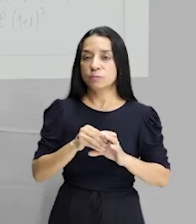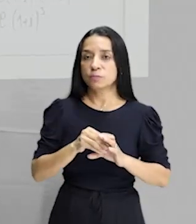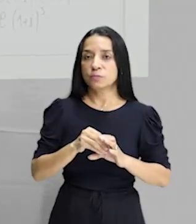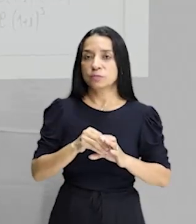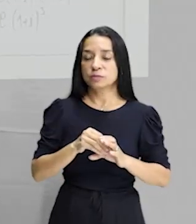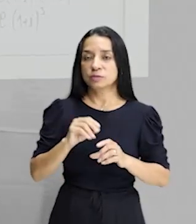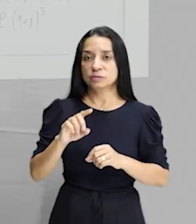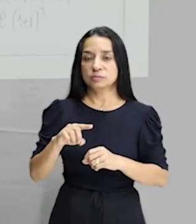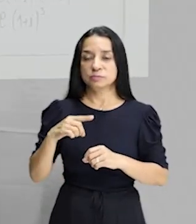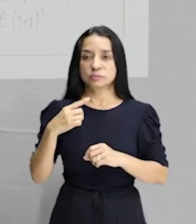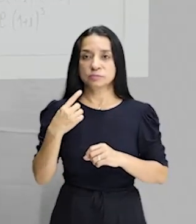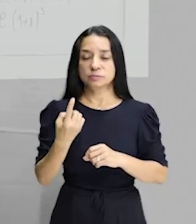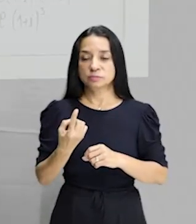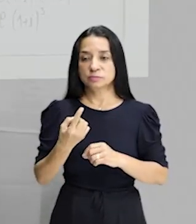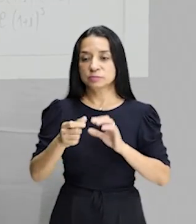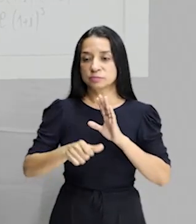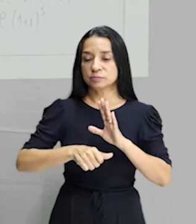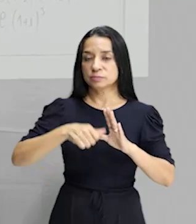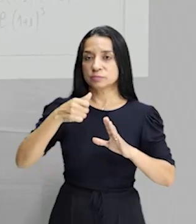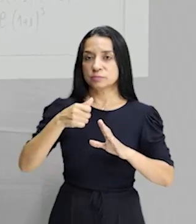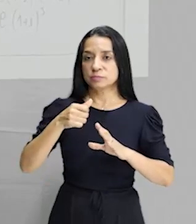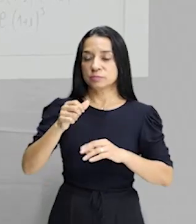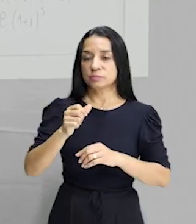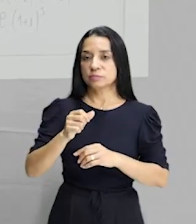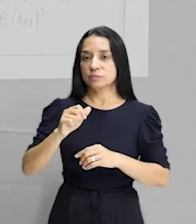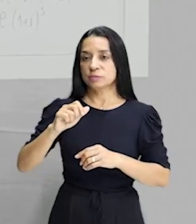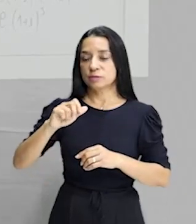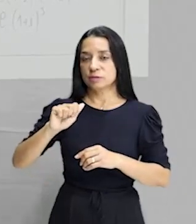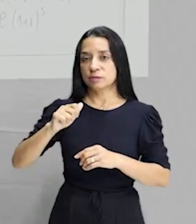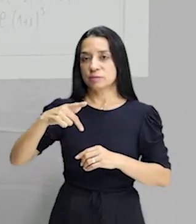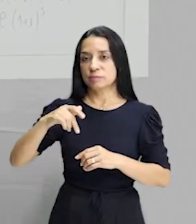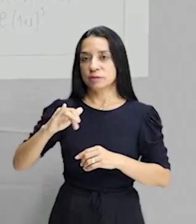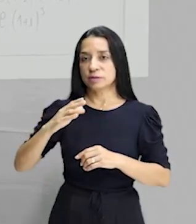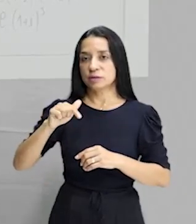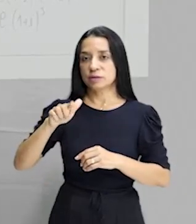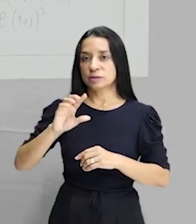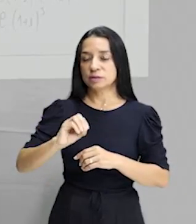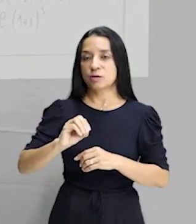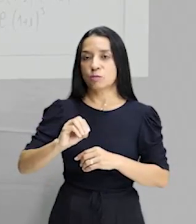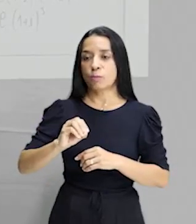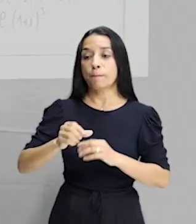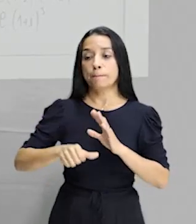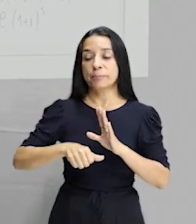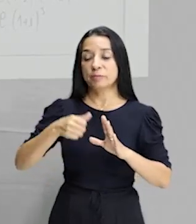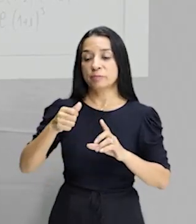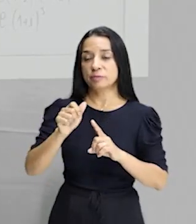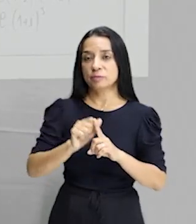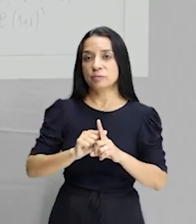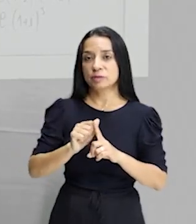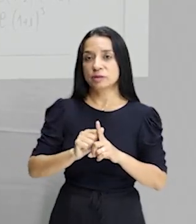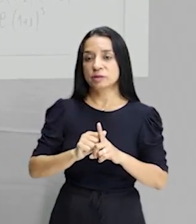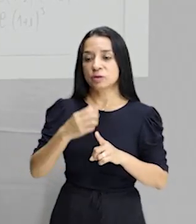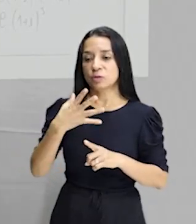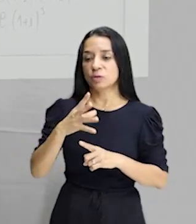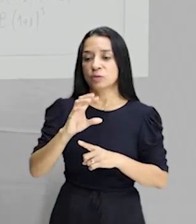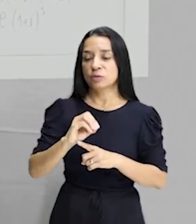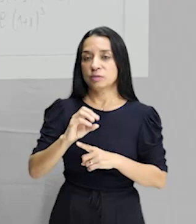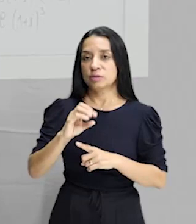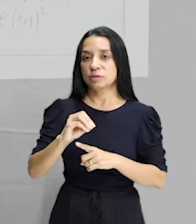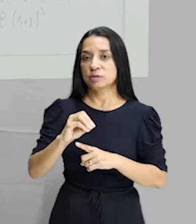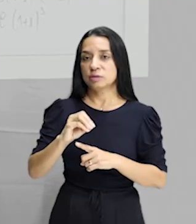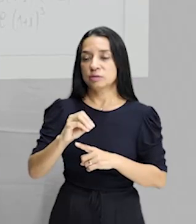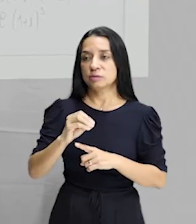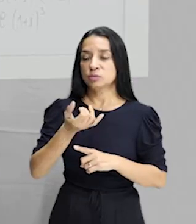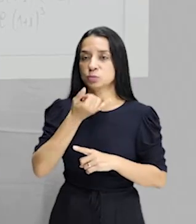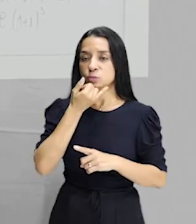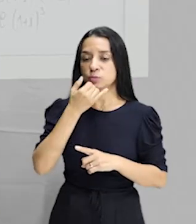após a primeira aplicação primeiro período Então você vai ter 40 mil 40